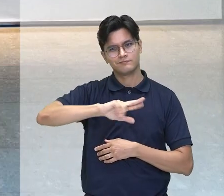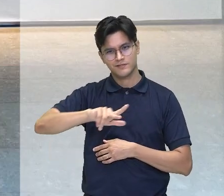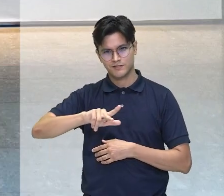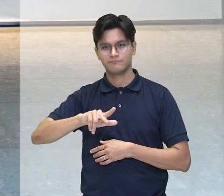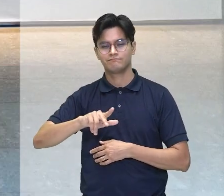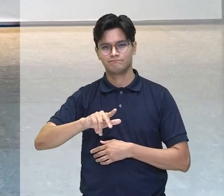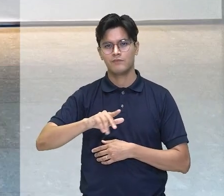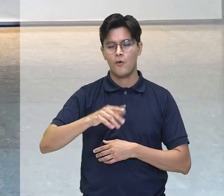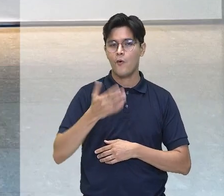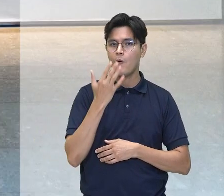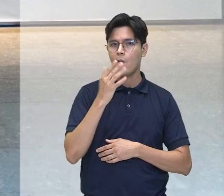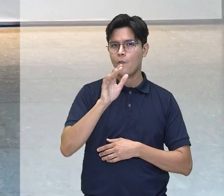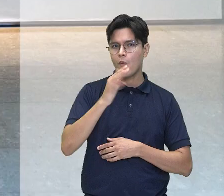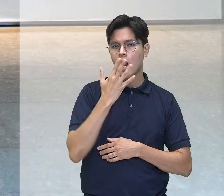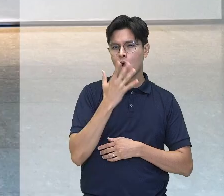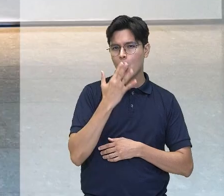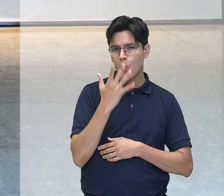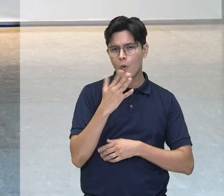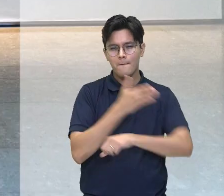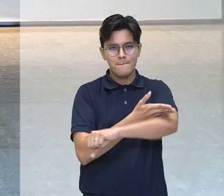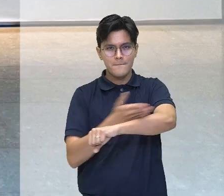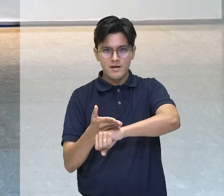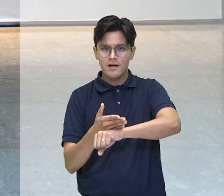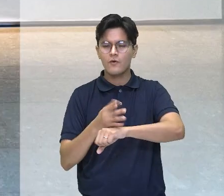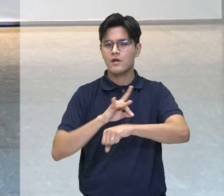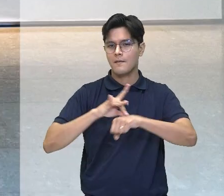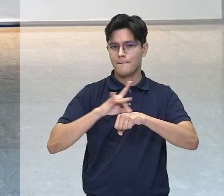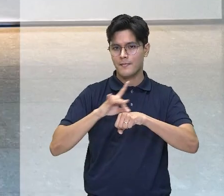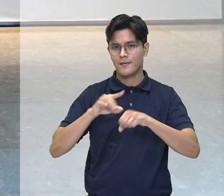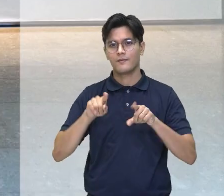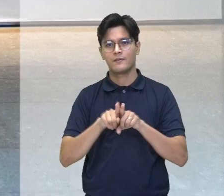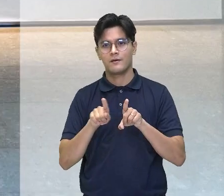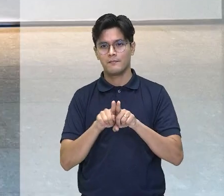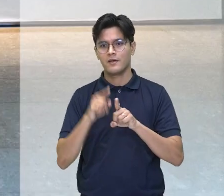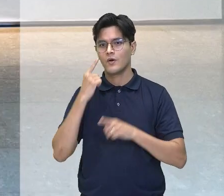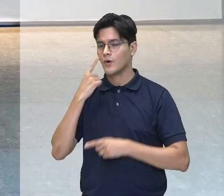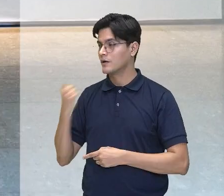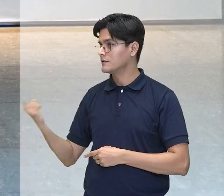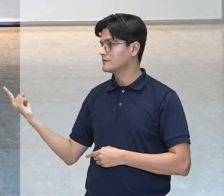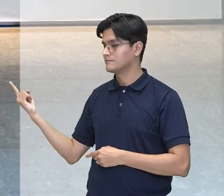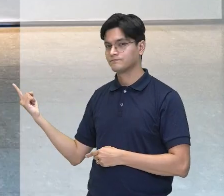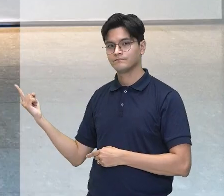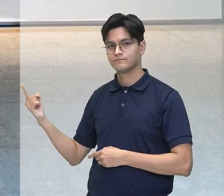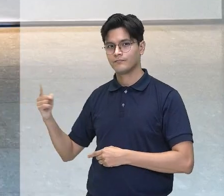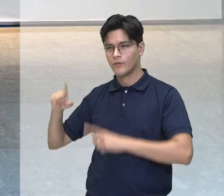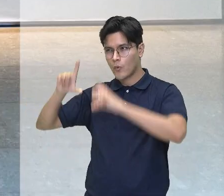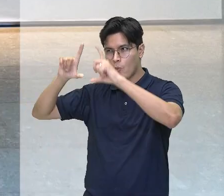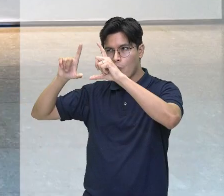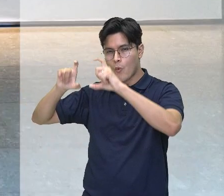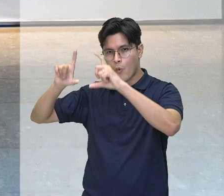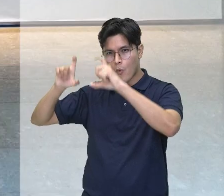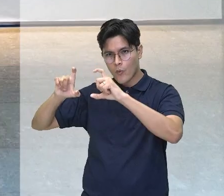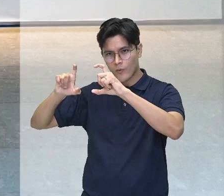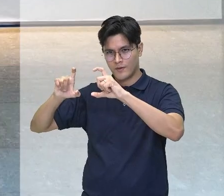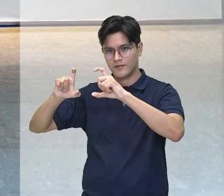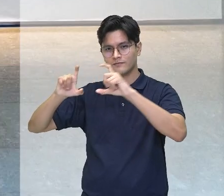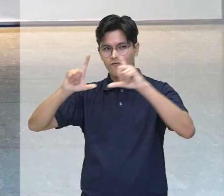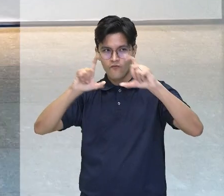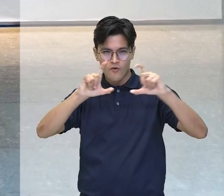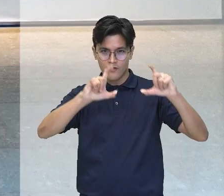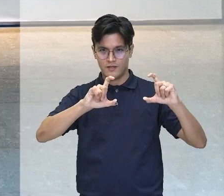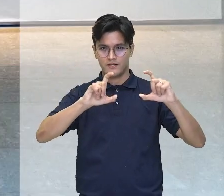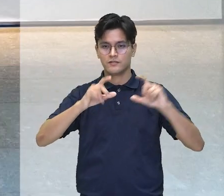branco, ok? Temos também aí, por exemplo, observem as câmeras fotográficas,